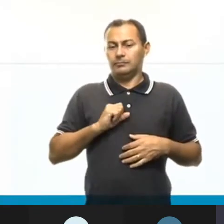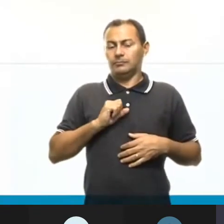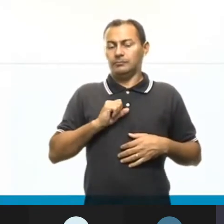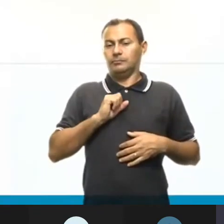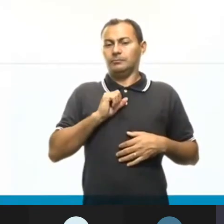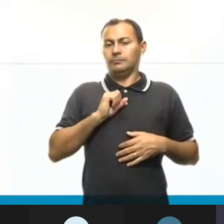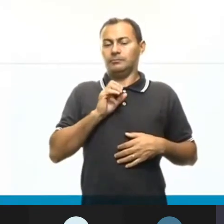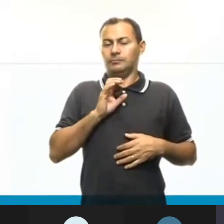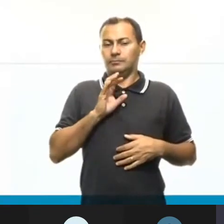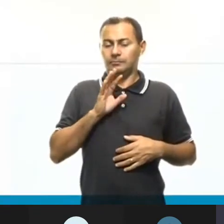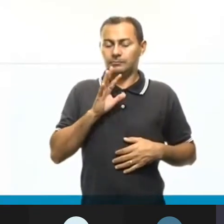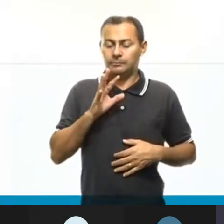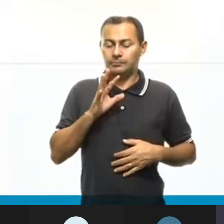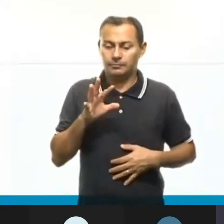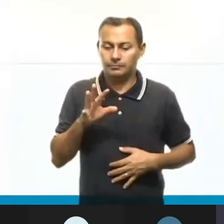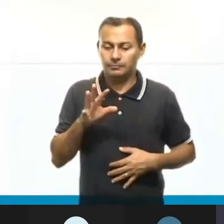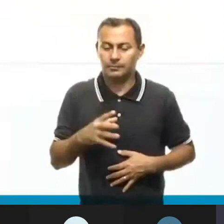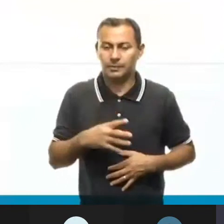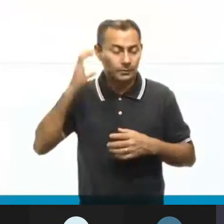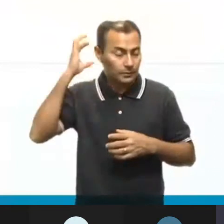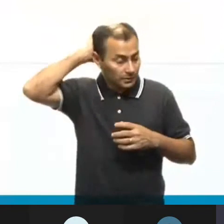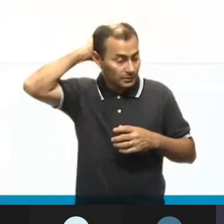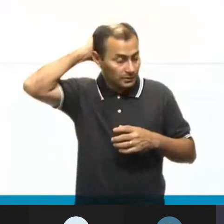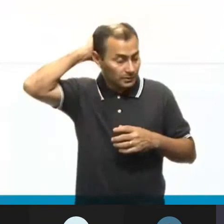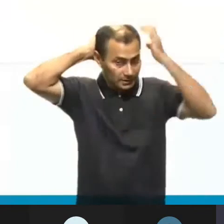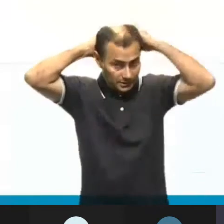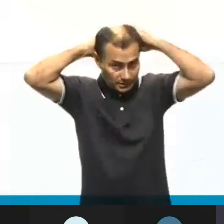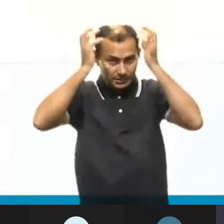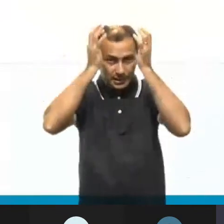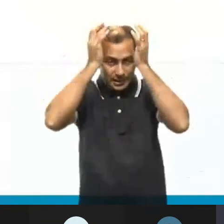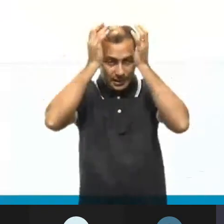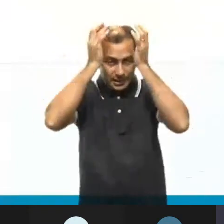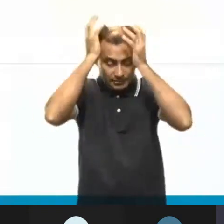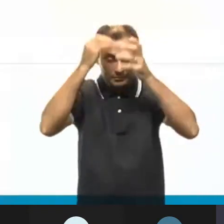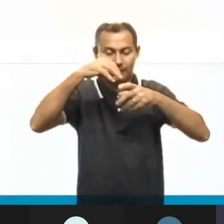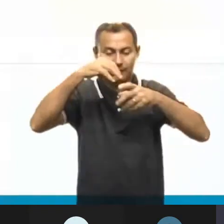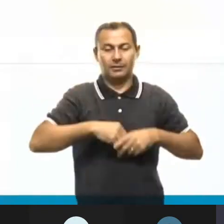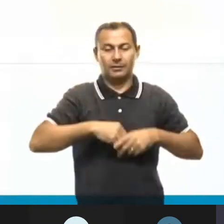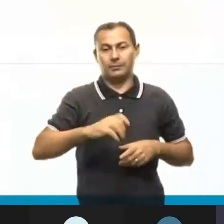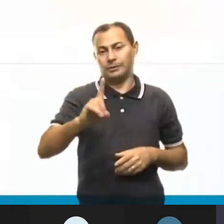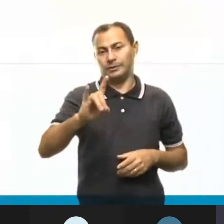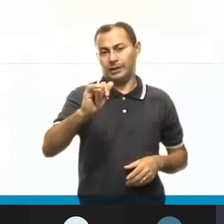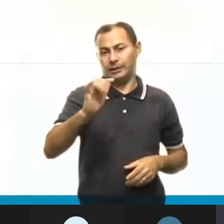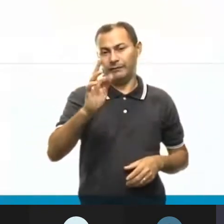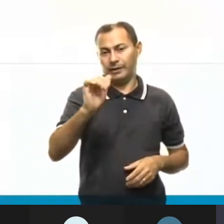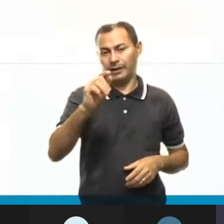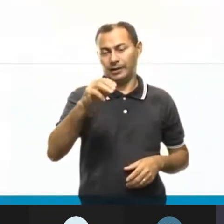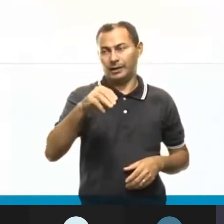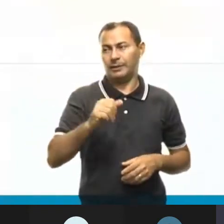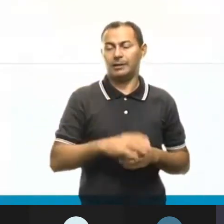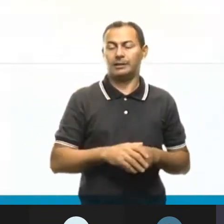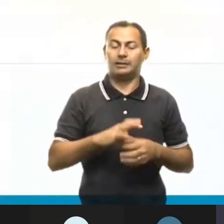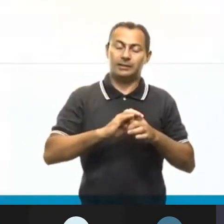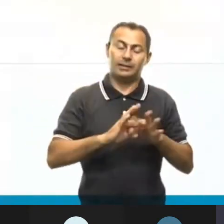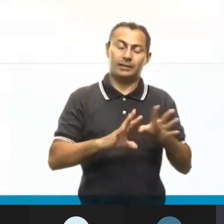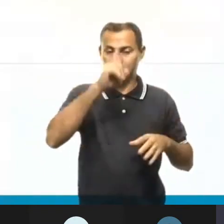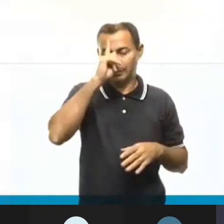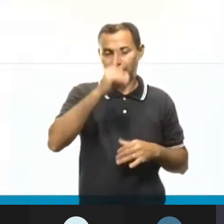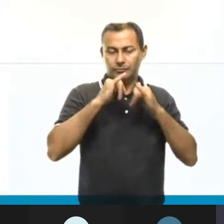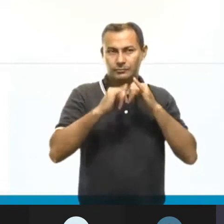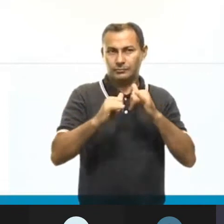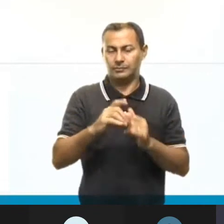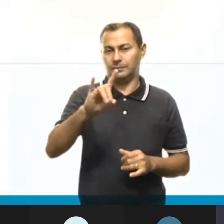limite da inspiração, o nosso cérebro sinaliza para o nosso diafragma, né? Na verdade,